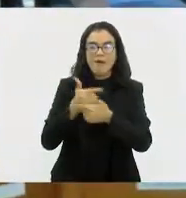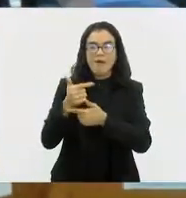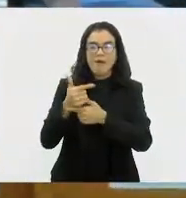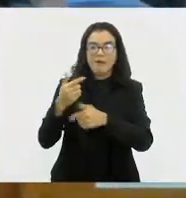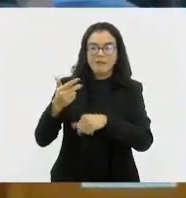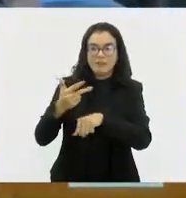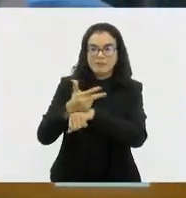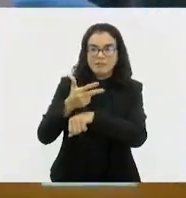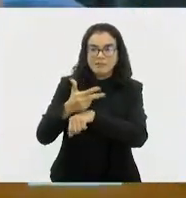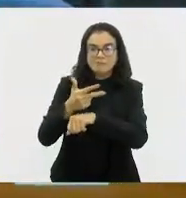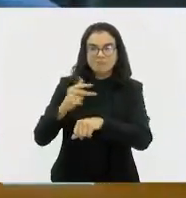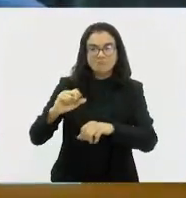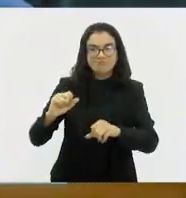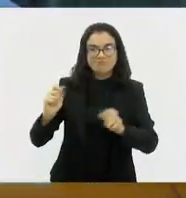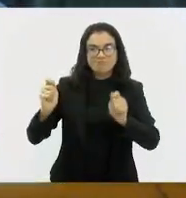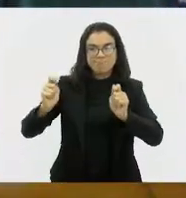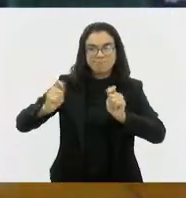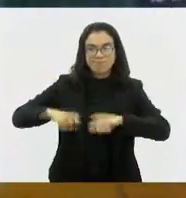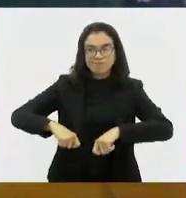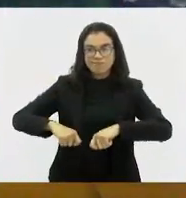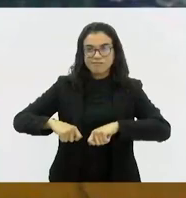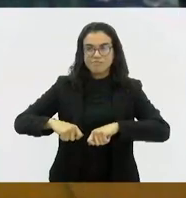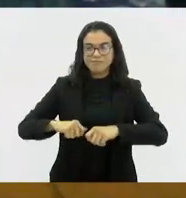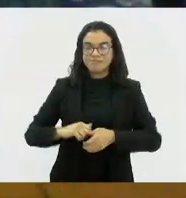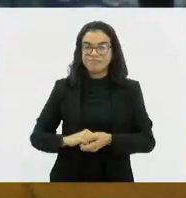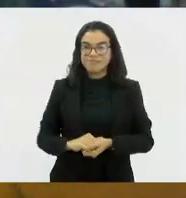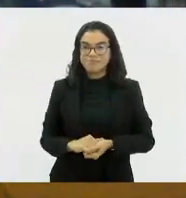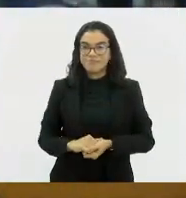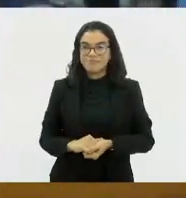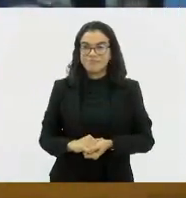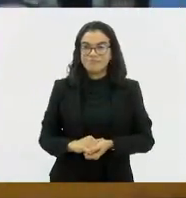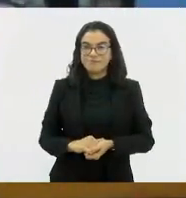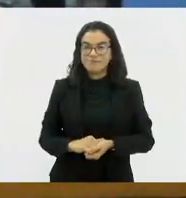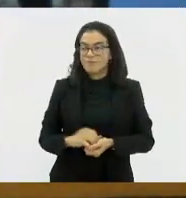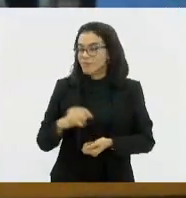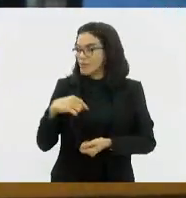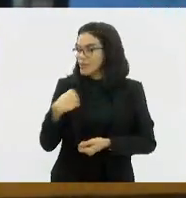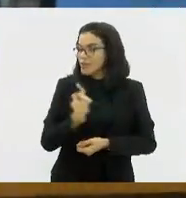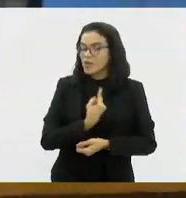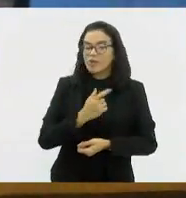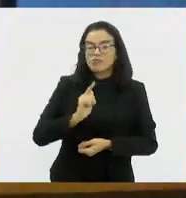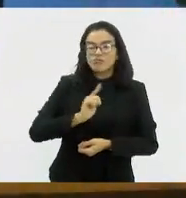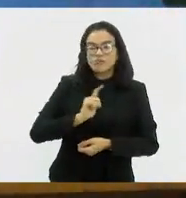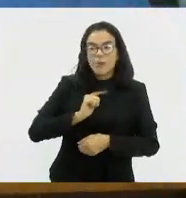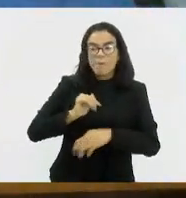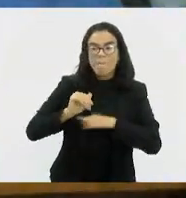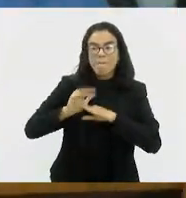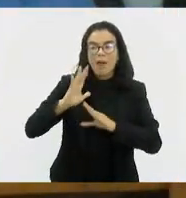carinho e competência. E, nisso, nós temos mais de 15 mil